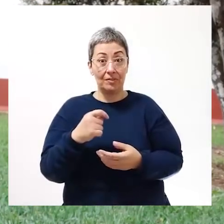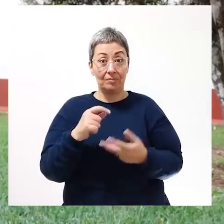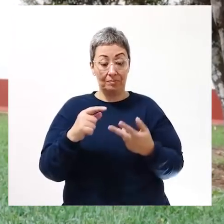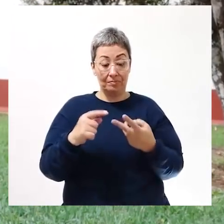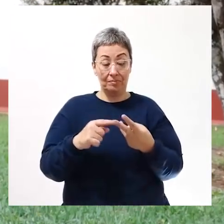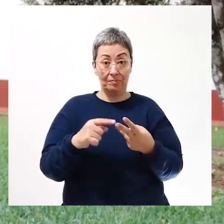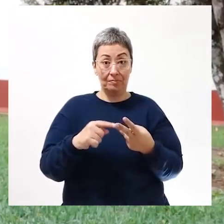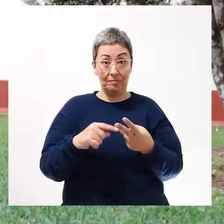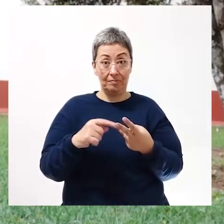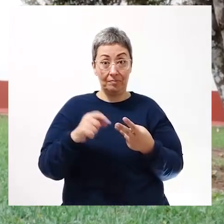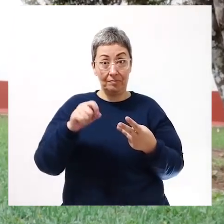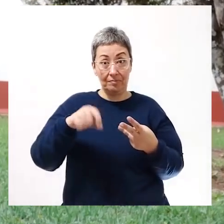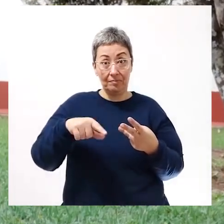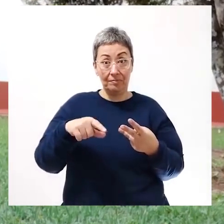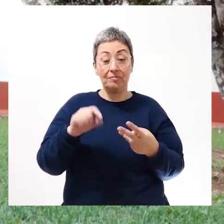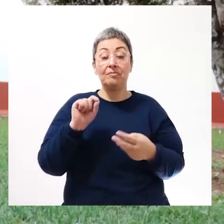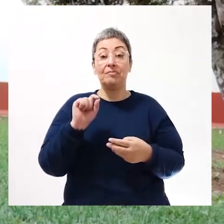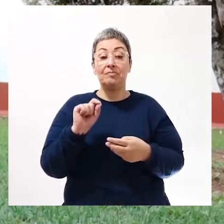Próxima semente.